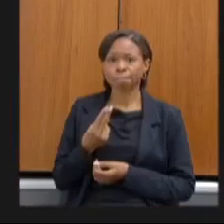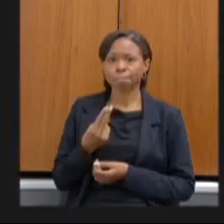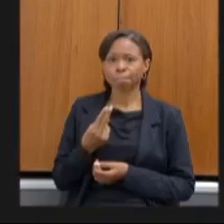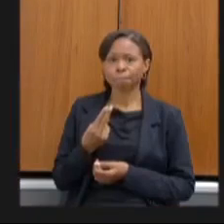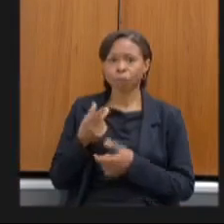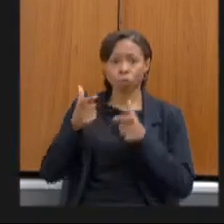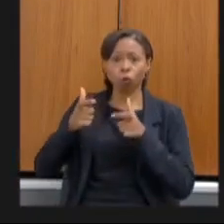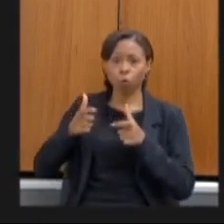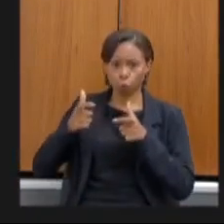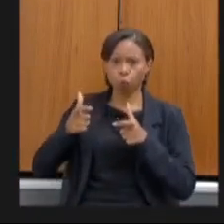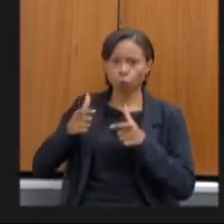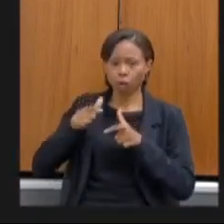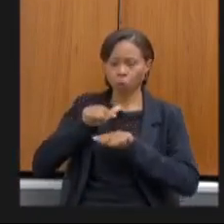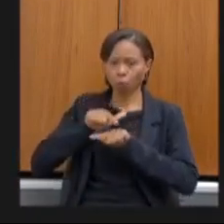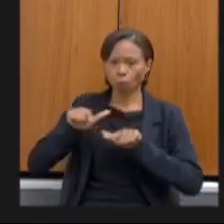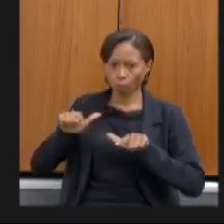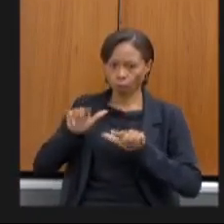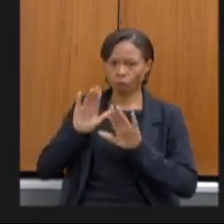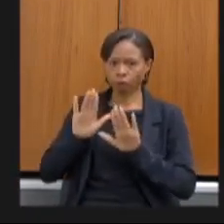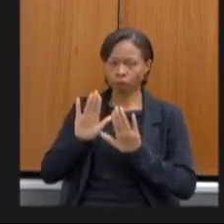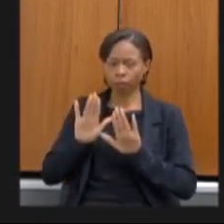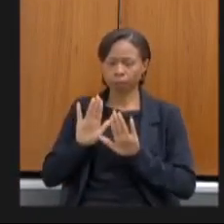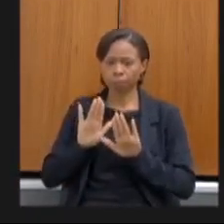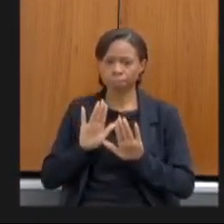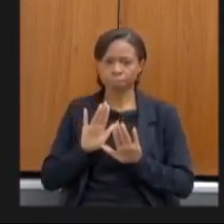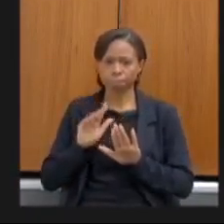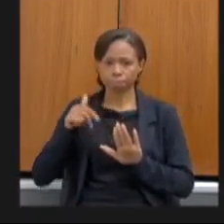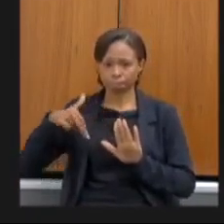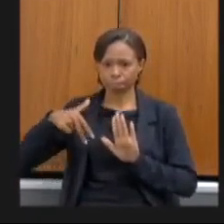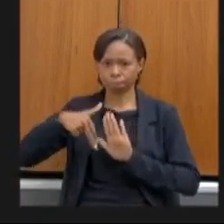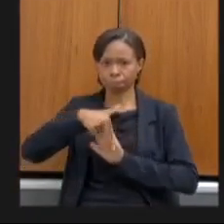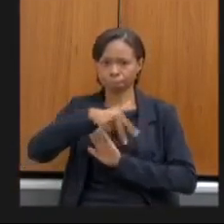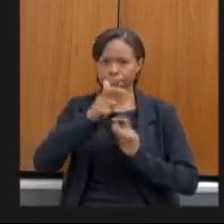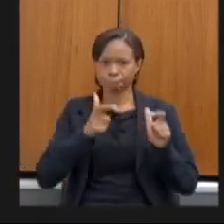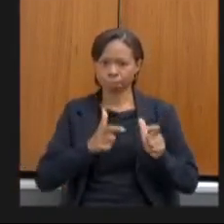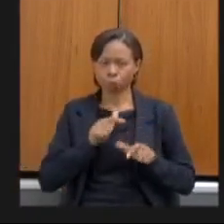onde não tem mais E aí